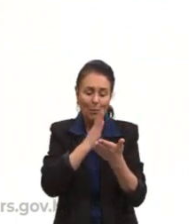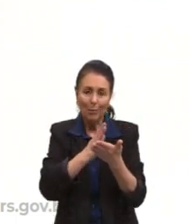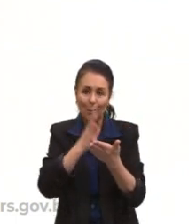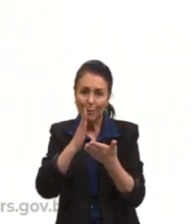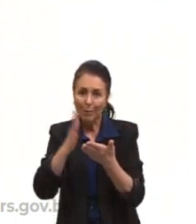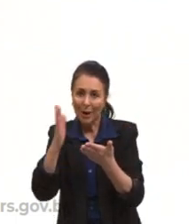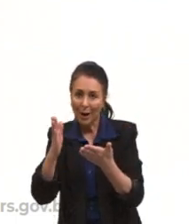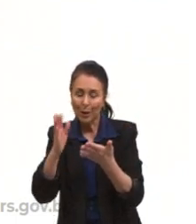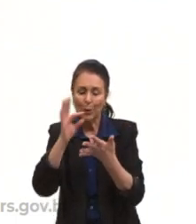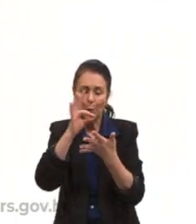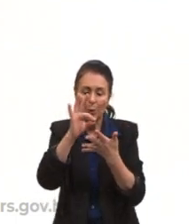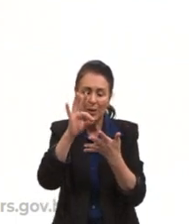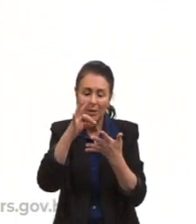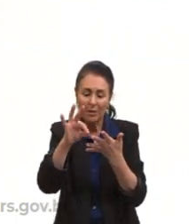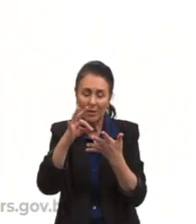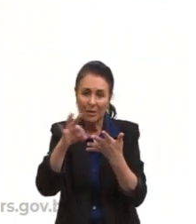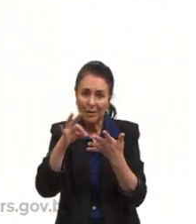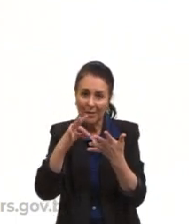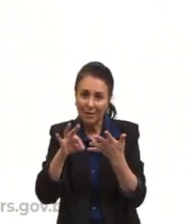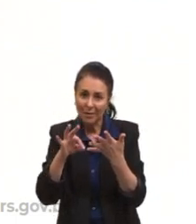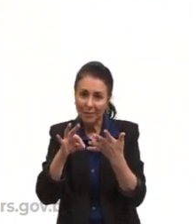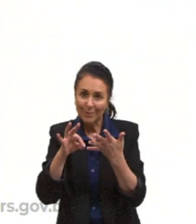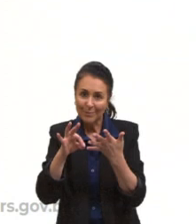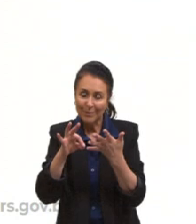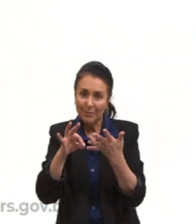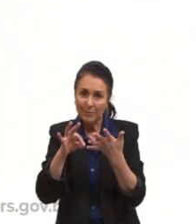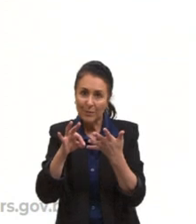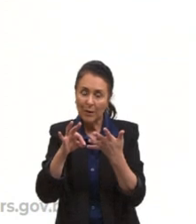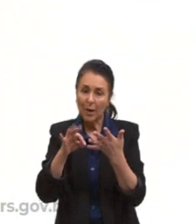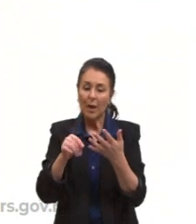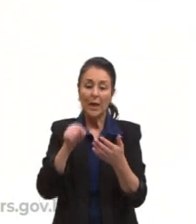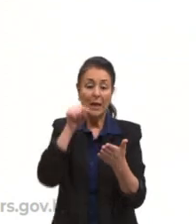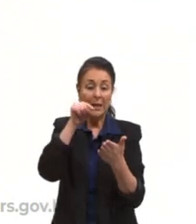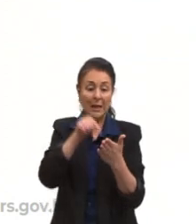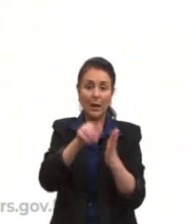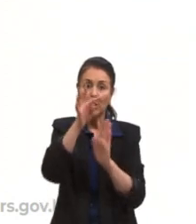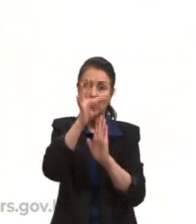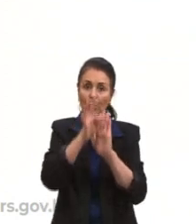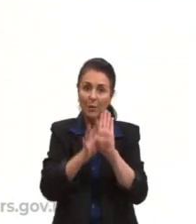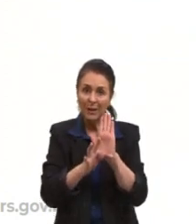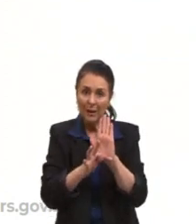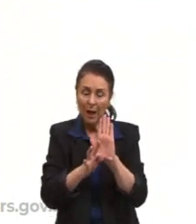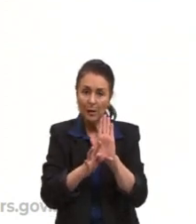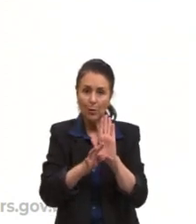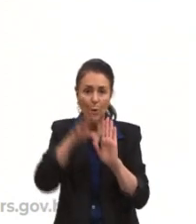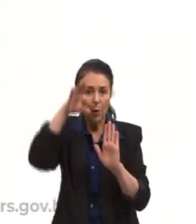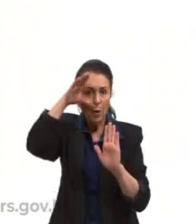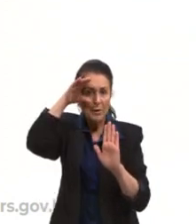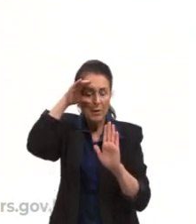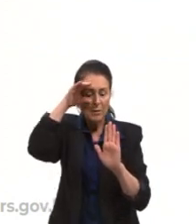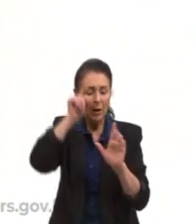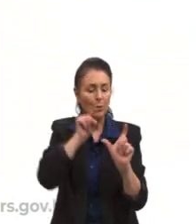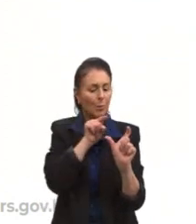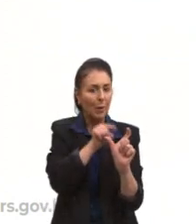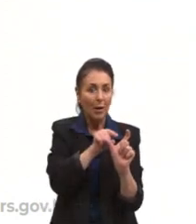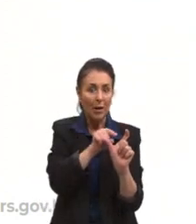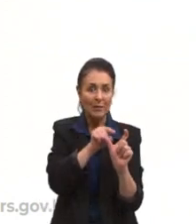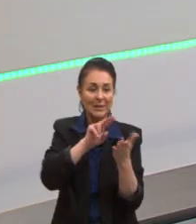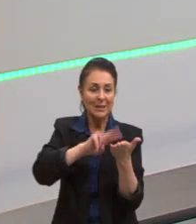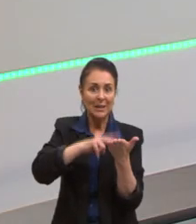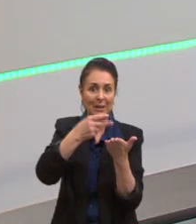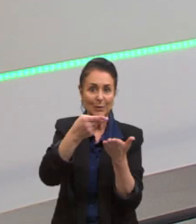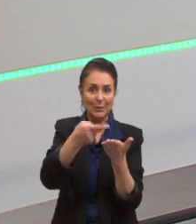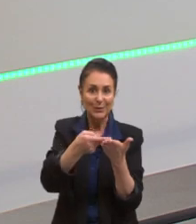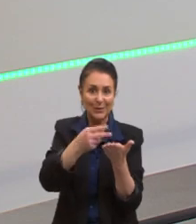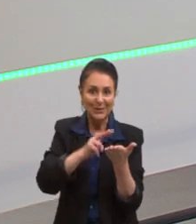item por item does querem Ok a trazendo Então as palavras por uma luz para uma tradução para